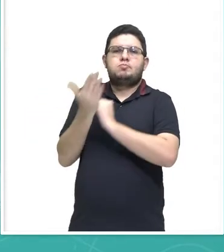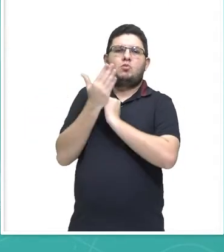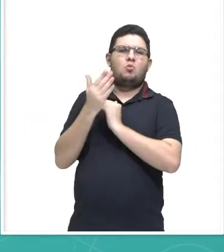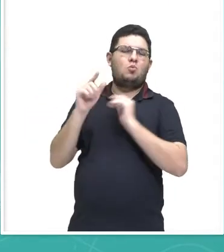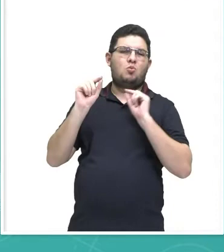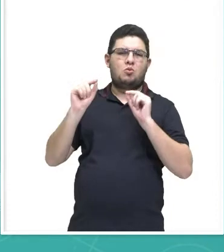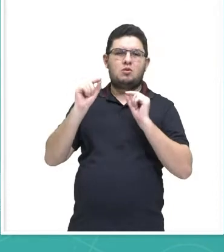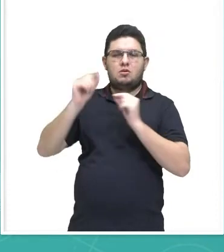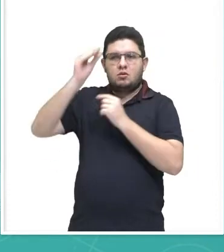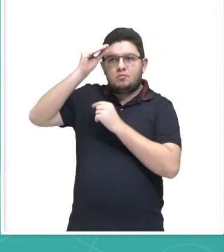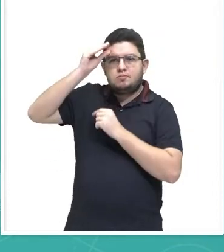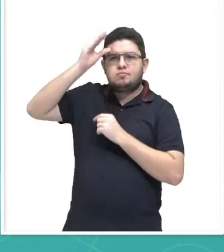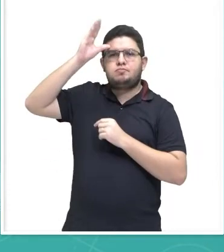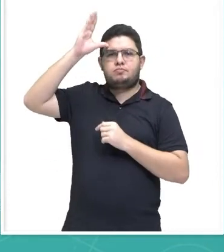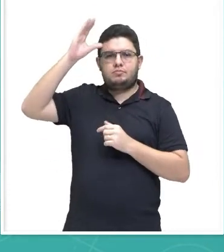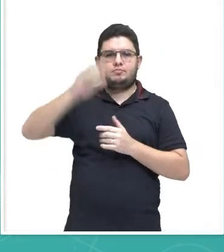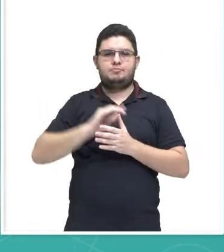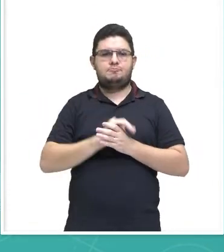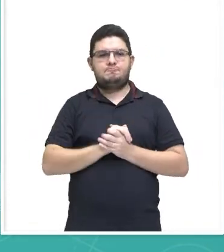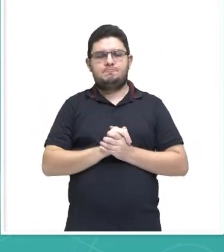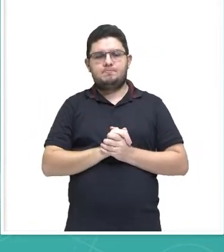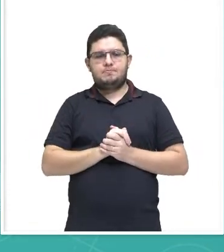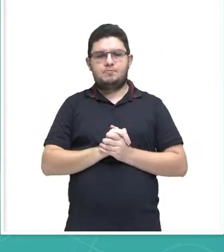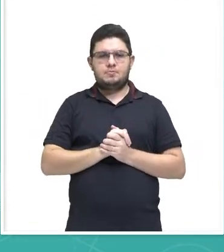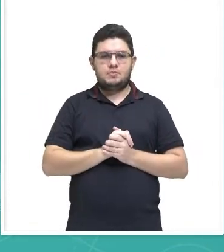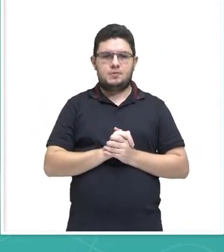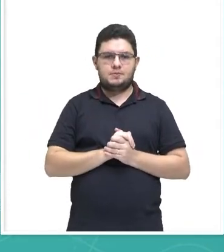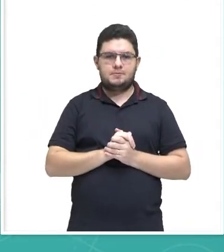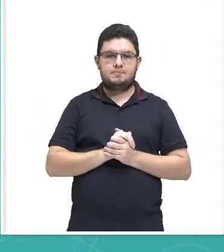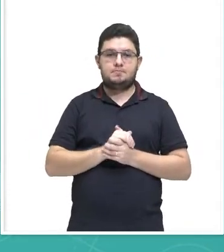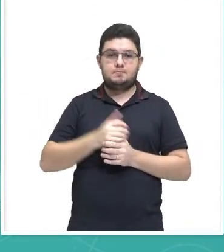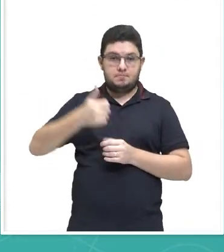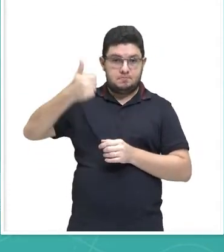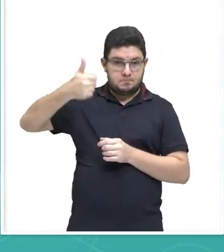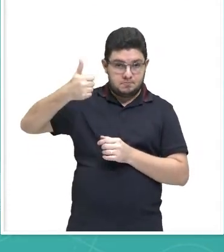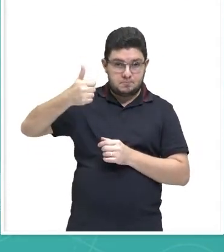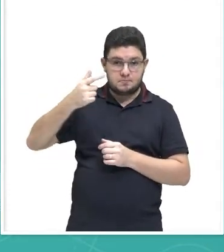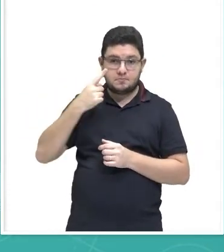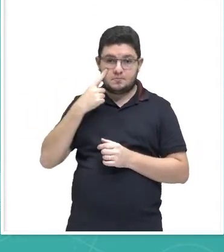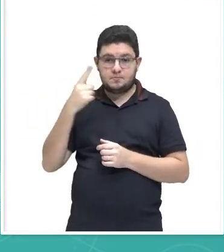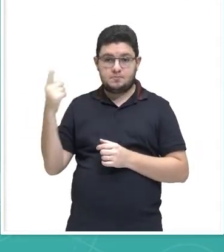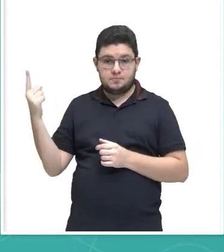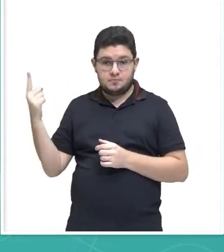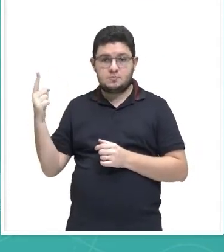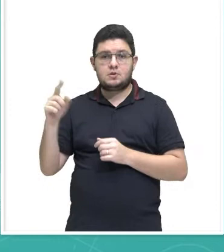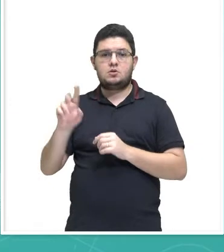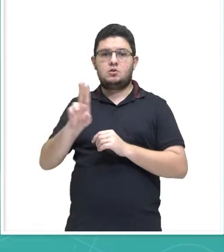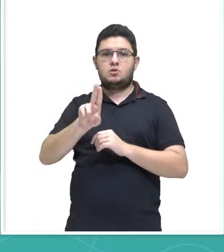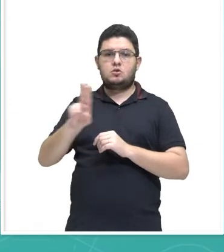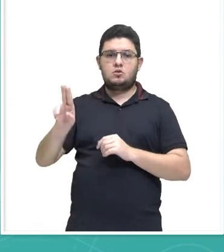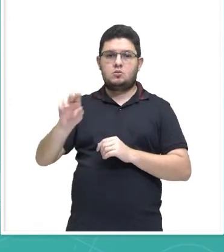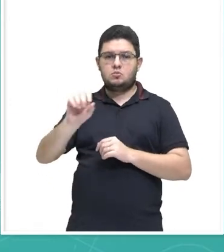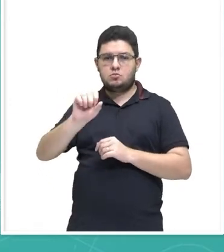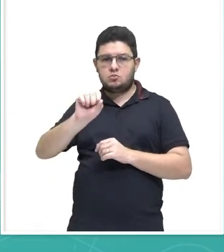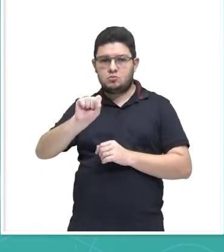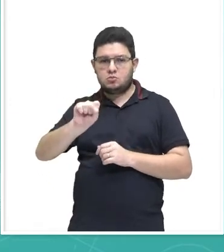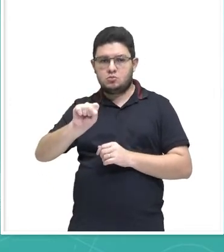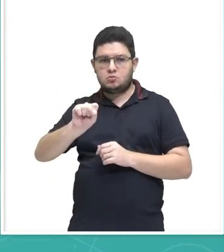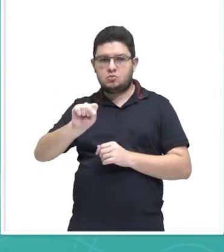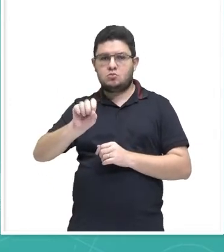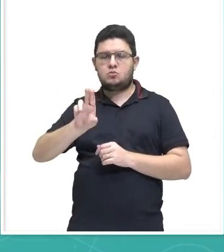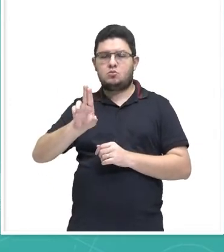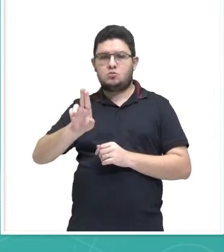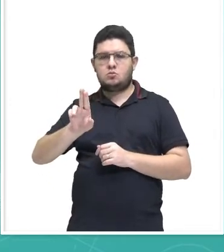por diante. Vamos lá? Então, o primeiro jogo que eu quero apresentar para vocês é o Sudoku. Bom,